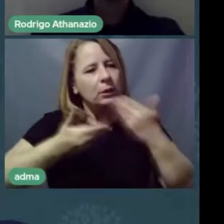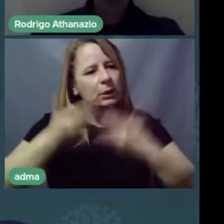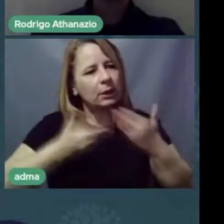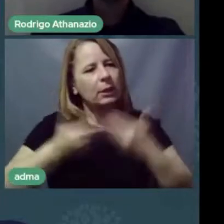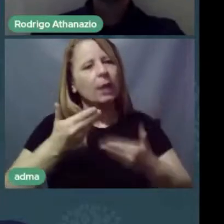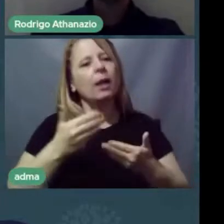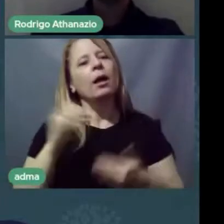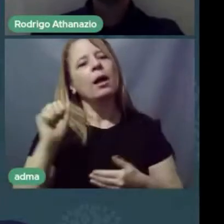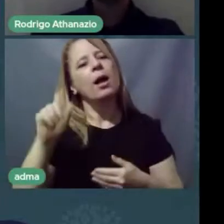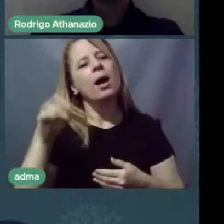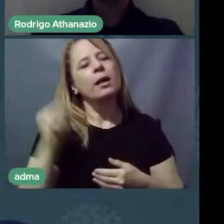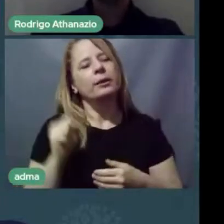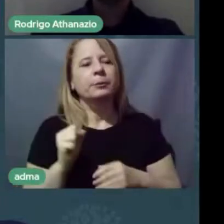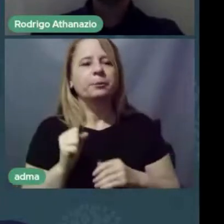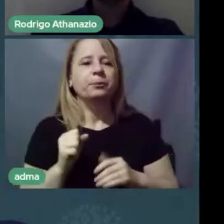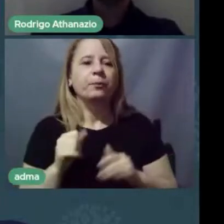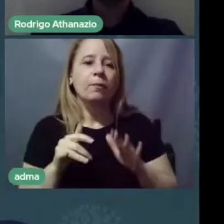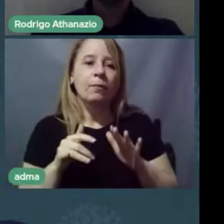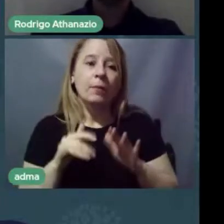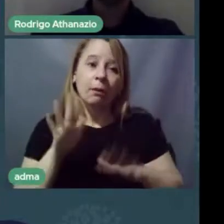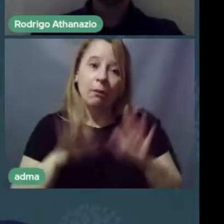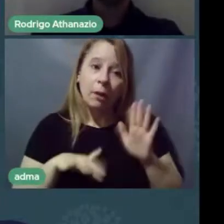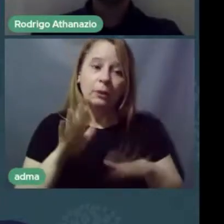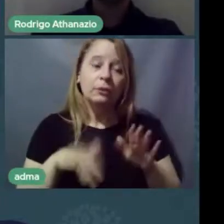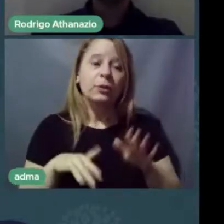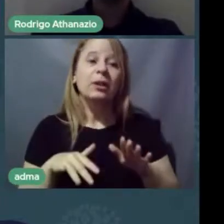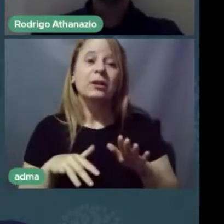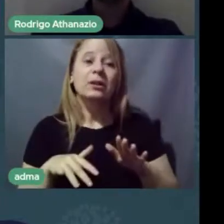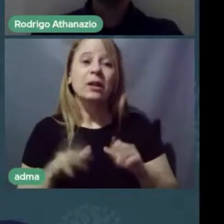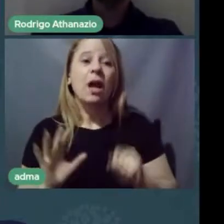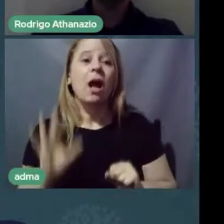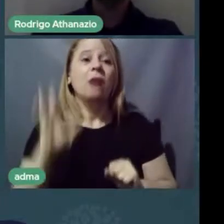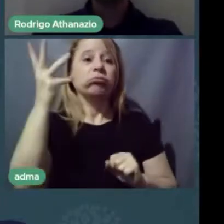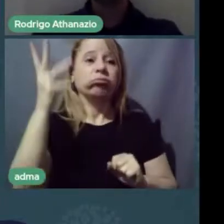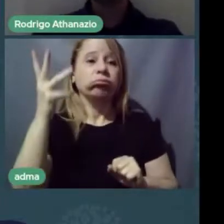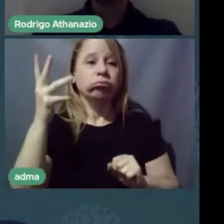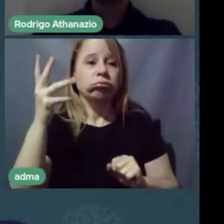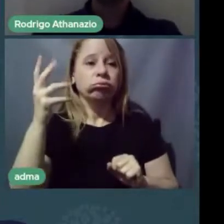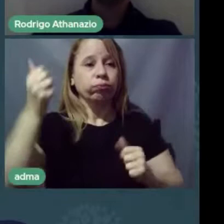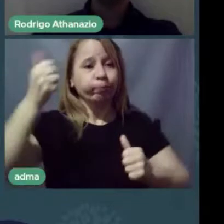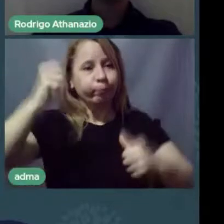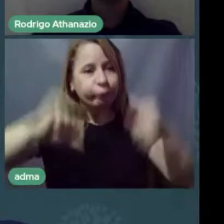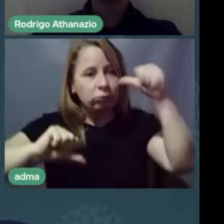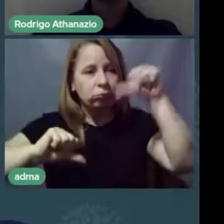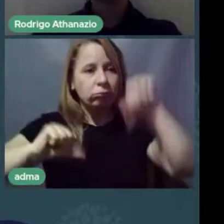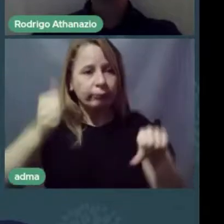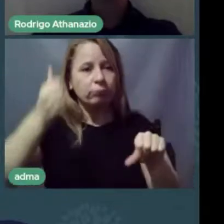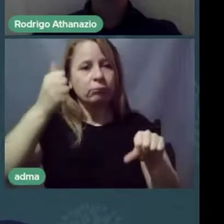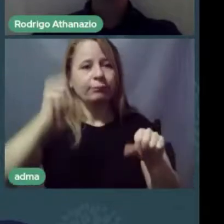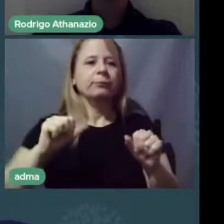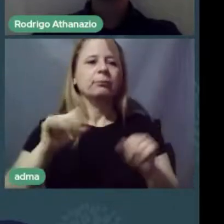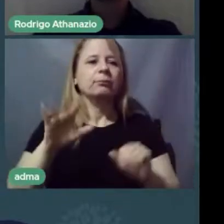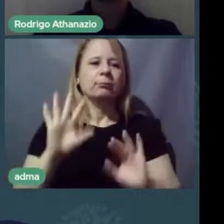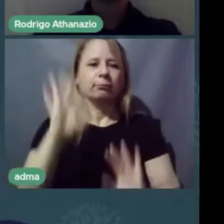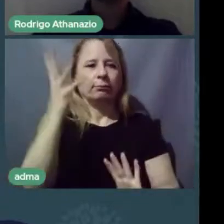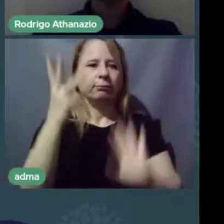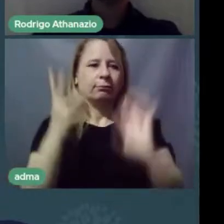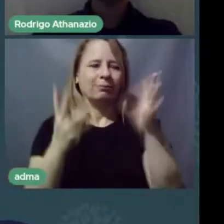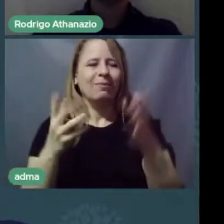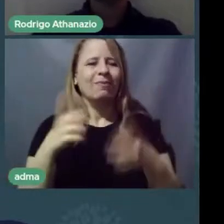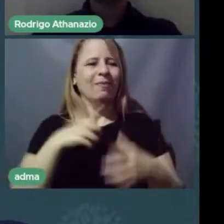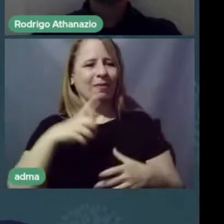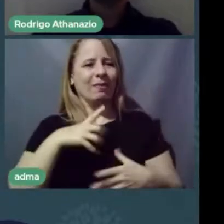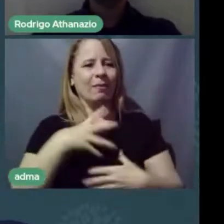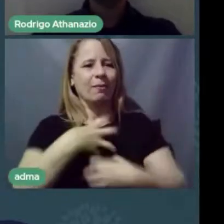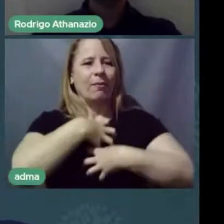sei que mesmo eu dando meu tratamento de manutenção, em algum momento eu posso ter alguma crise, eu posso ter algum sintoma